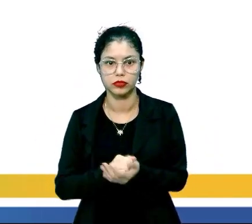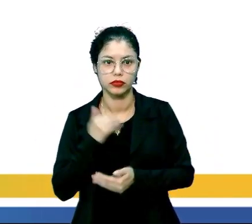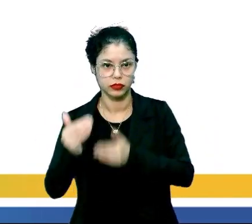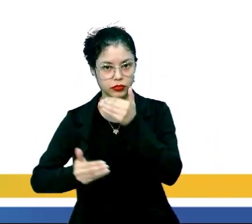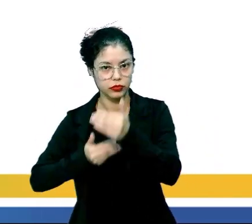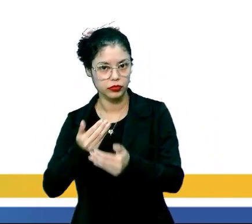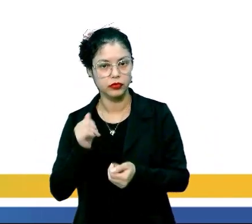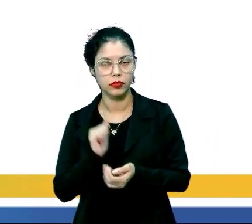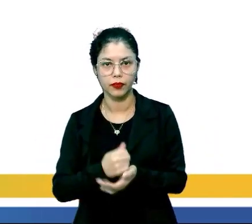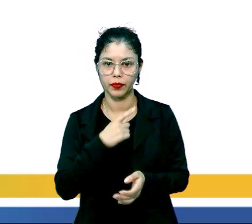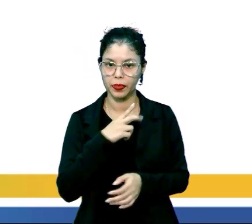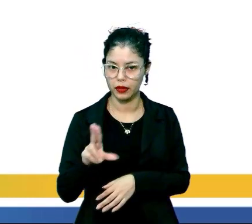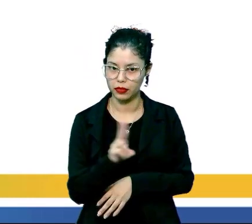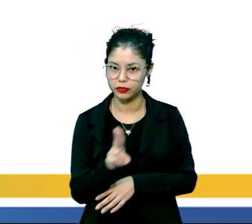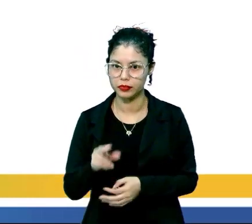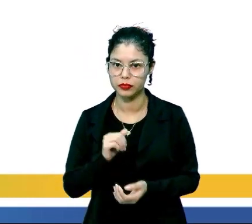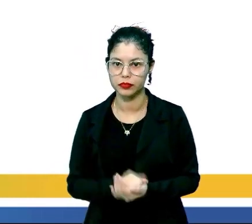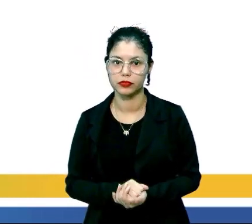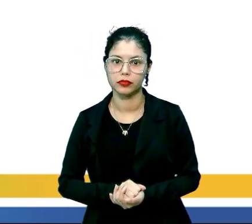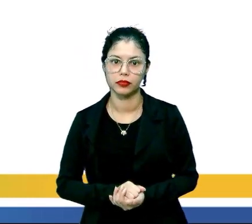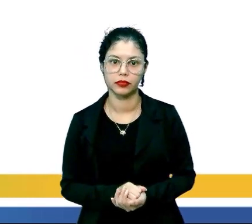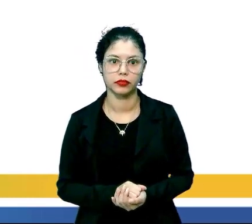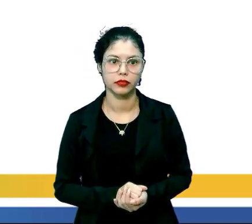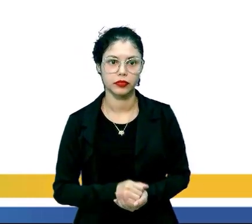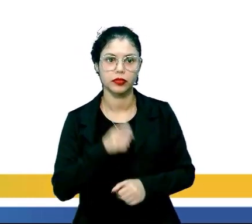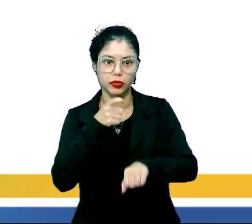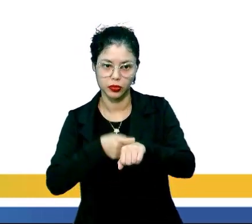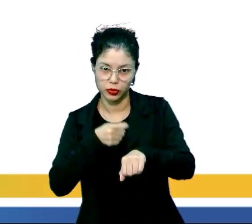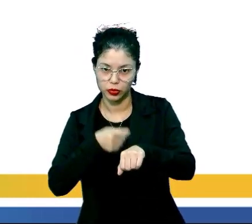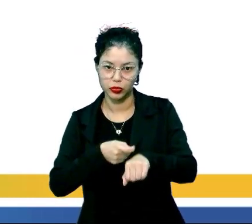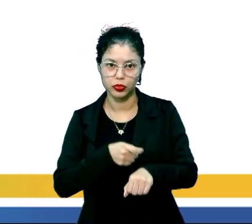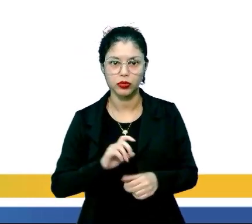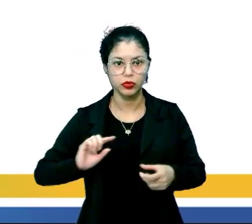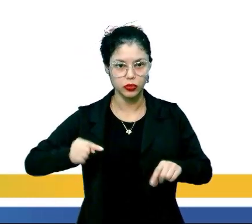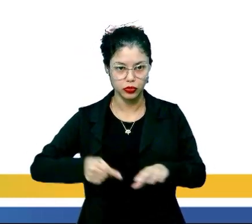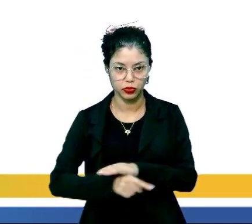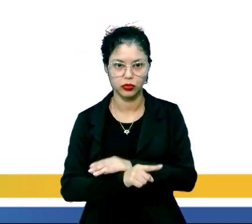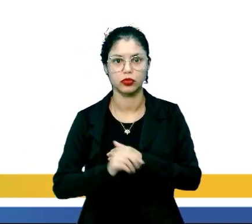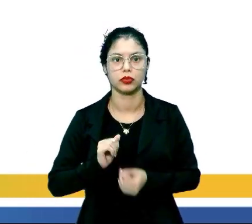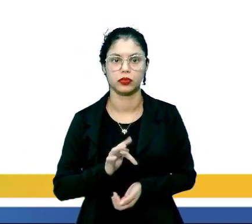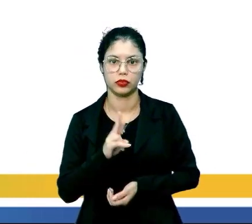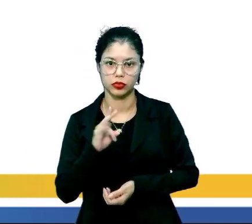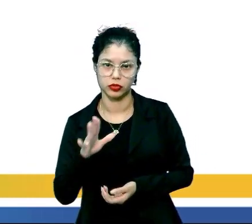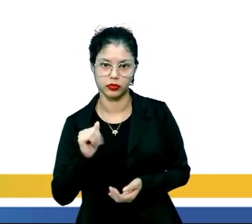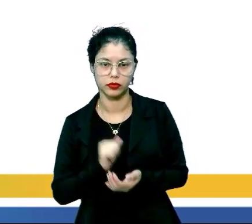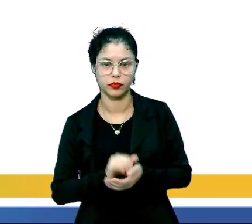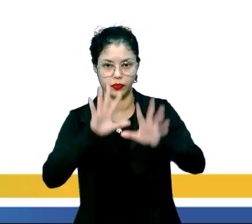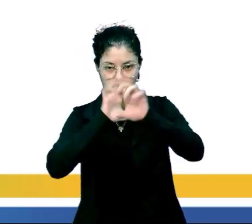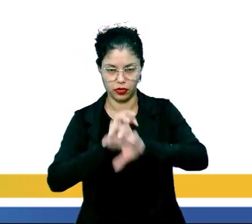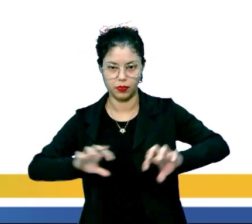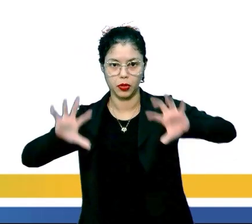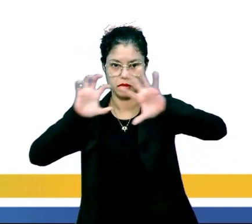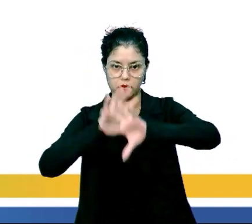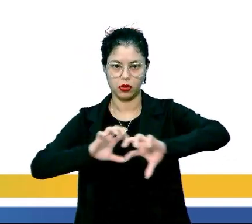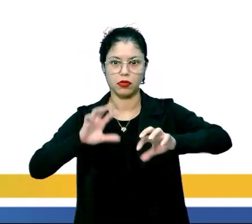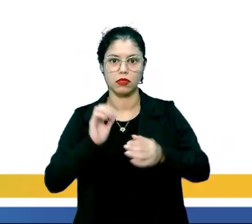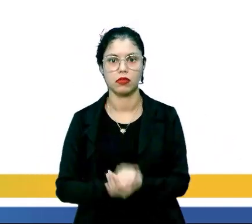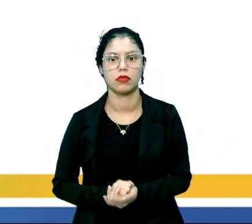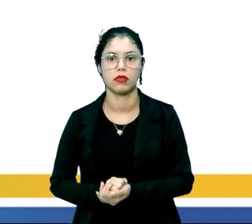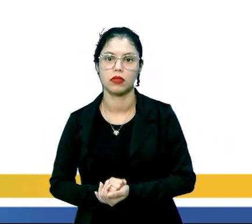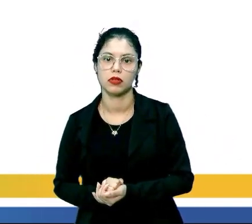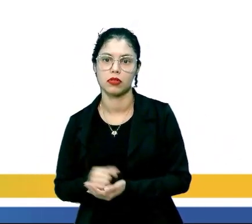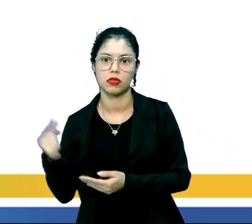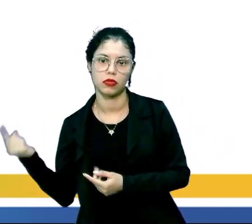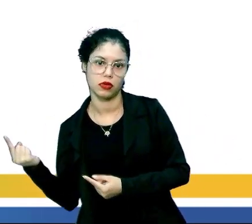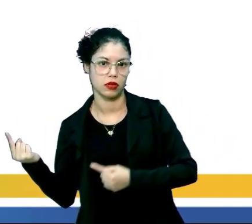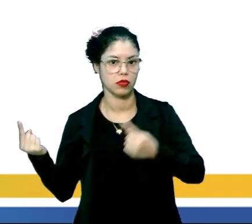Esses processos, eles têm nomes, De sólido para líquido é fusão, de líquido para gasoso é evaporação,